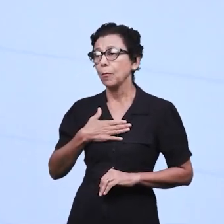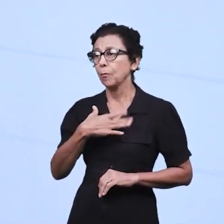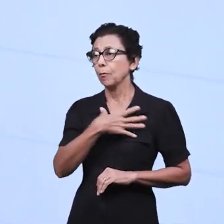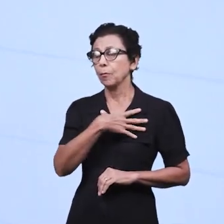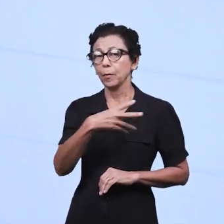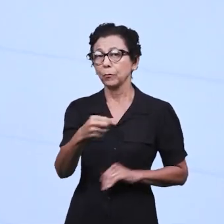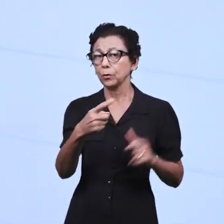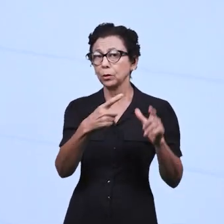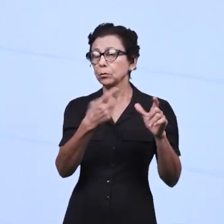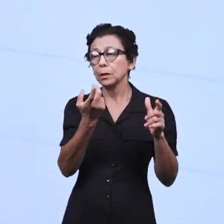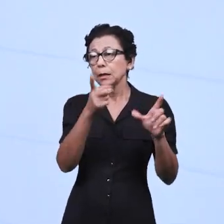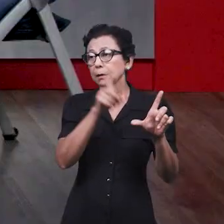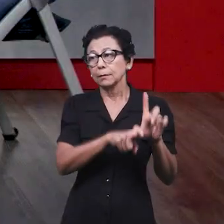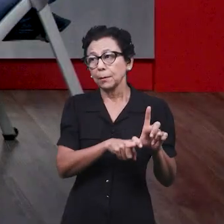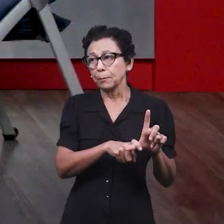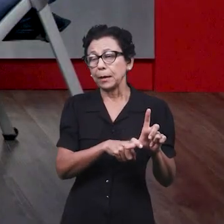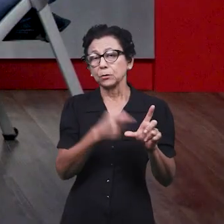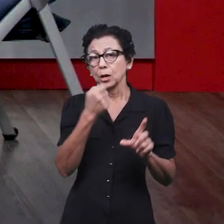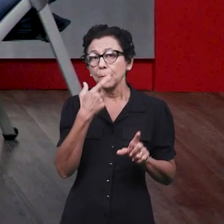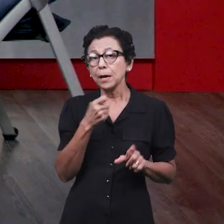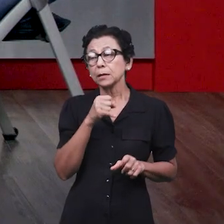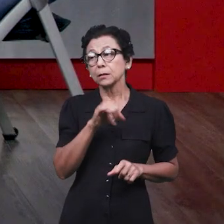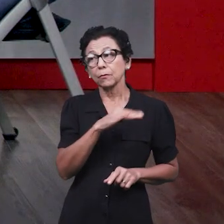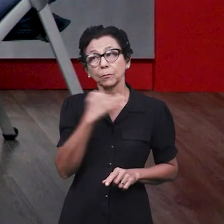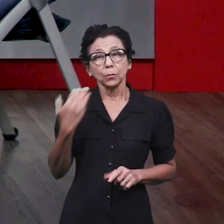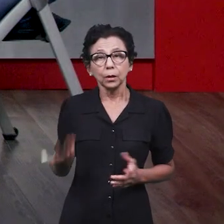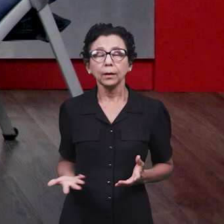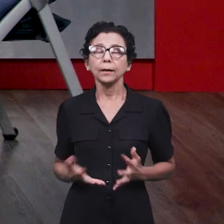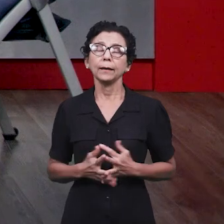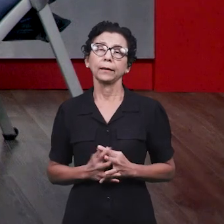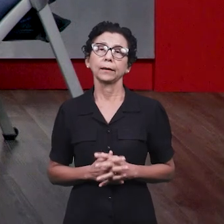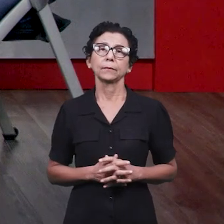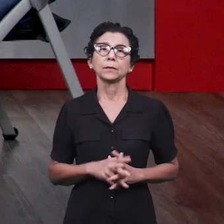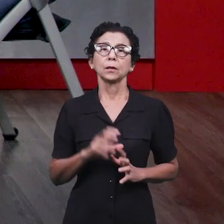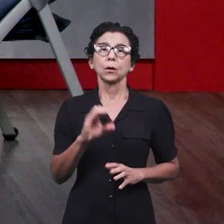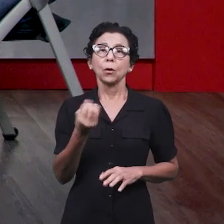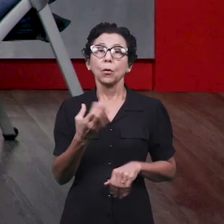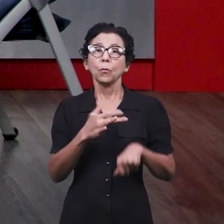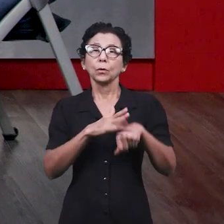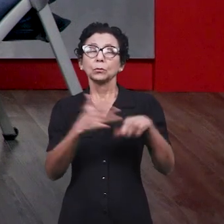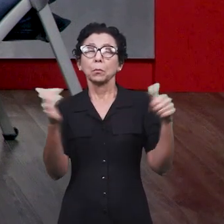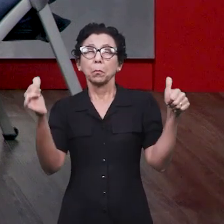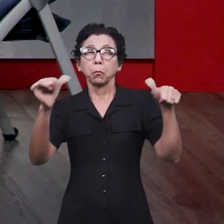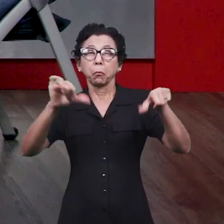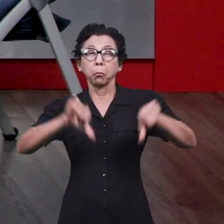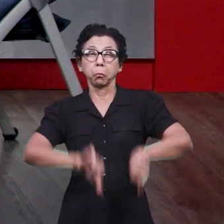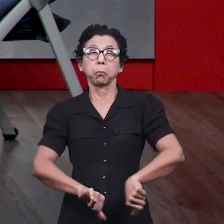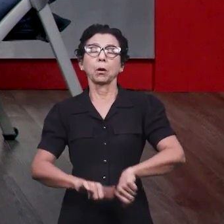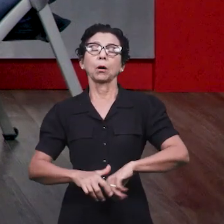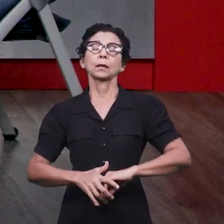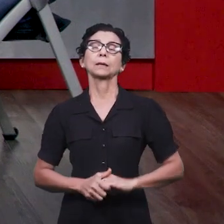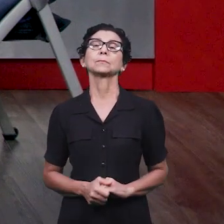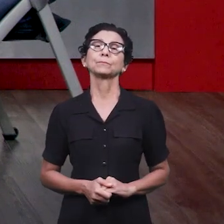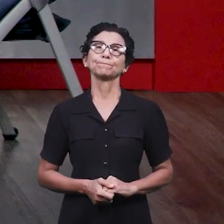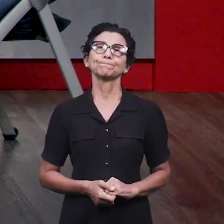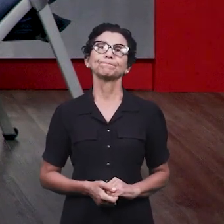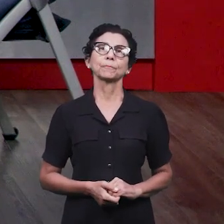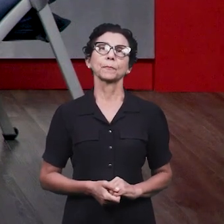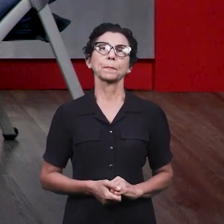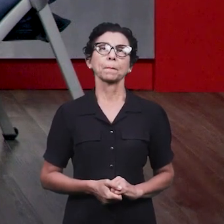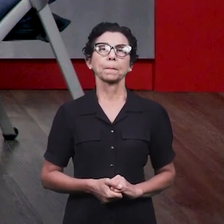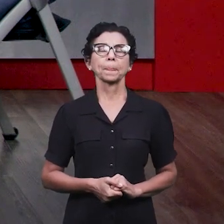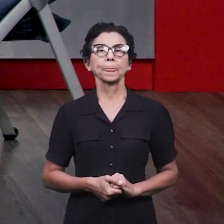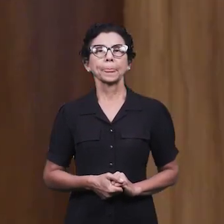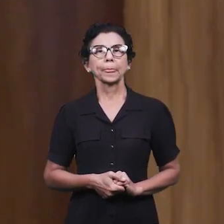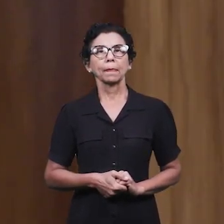mãe depende disso, porque senão ela vai morrer, se ela não tivesse tratamento adequado. Ou a doença vai piorar. Exatamente. Né? Então, é importante. E